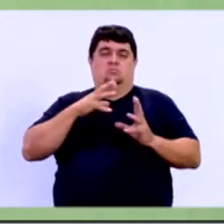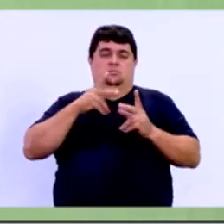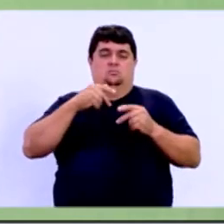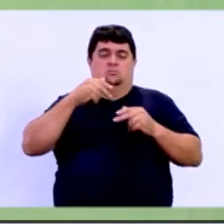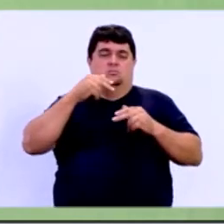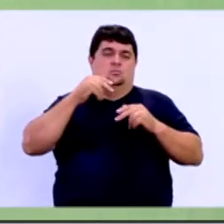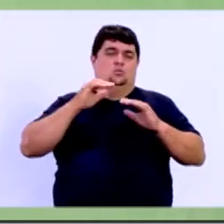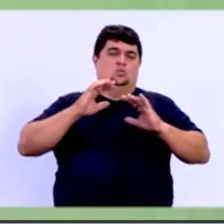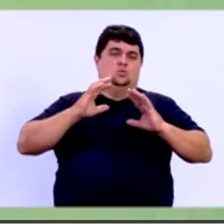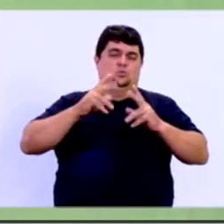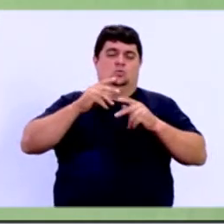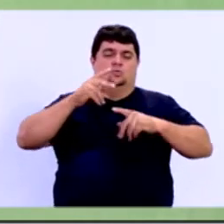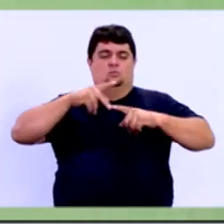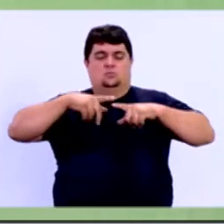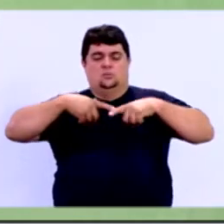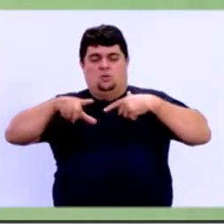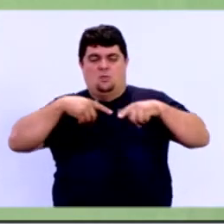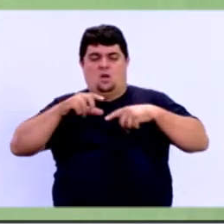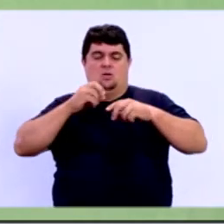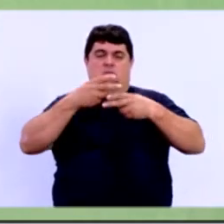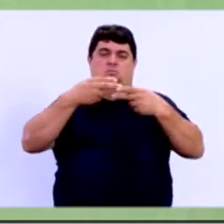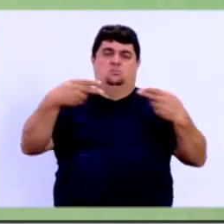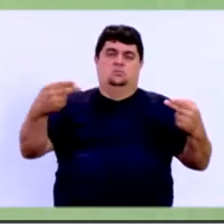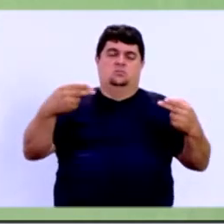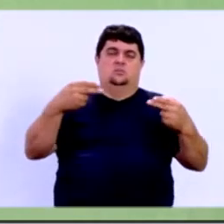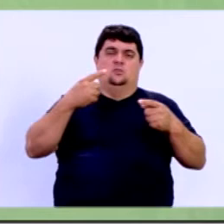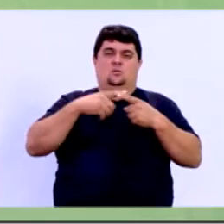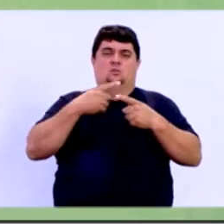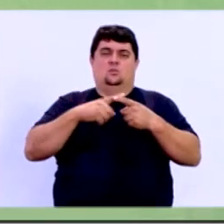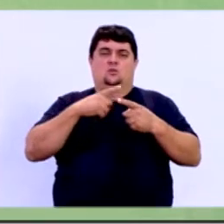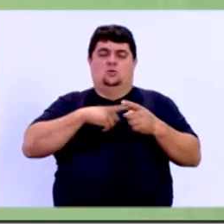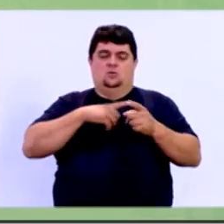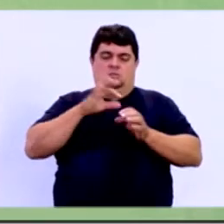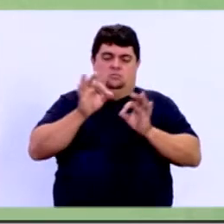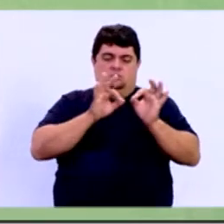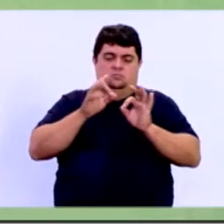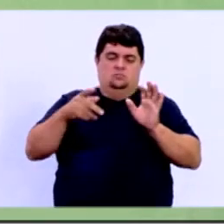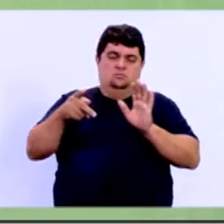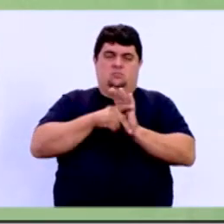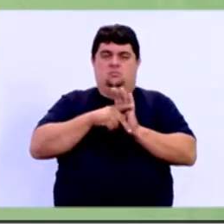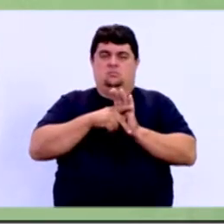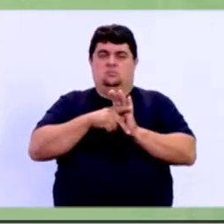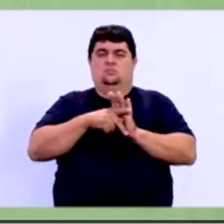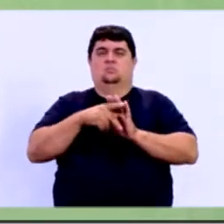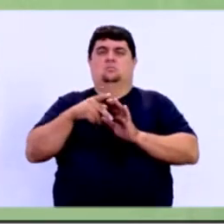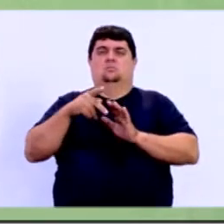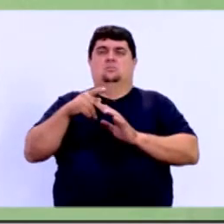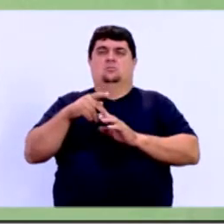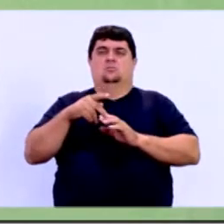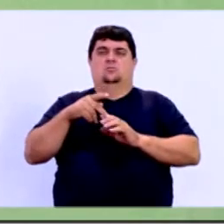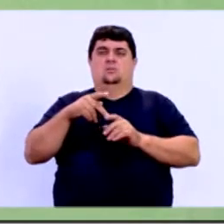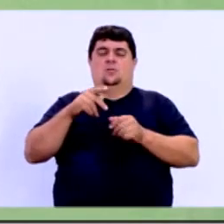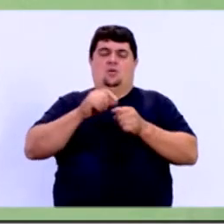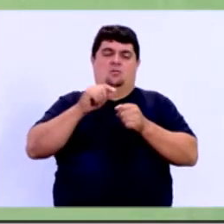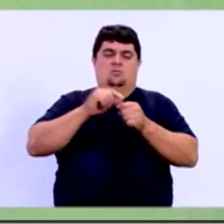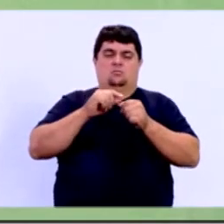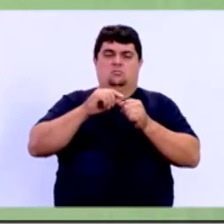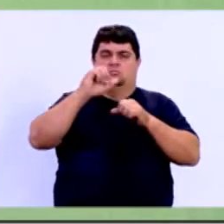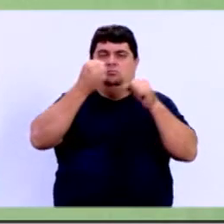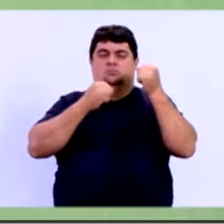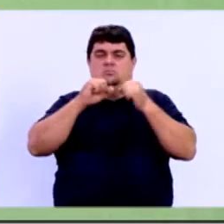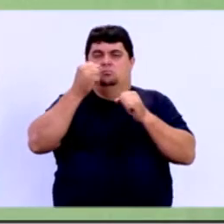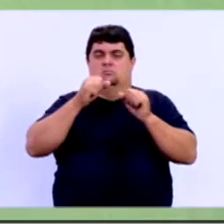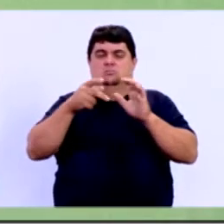ou de um serviço, né, resultante de um processo da organização, que é esse processo de fabricação, né,